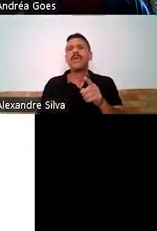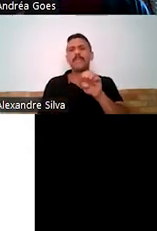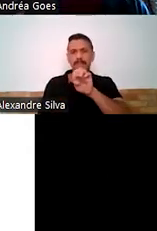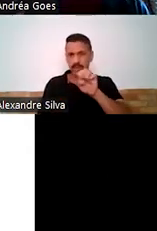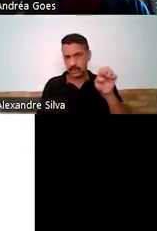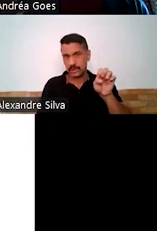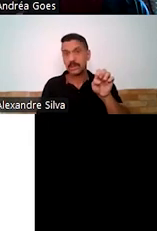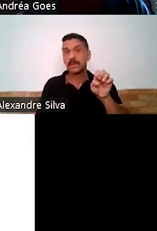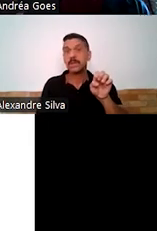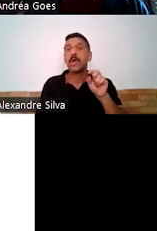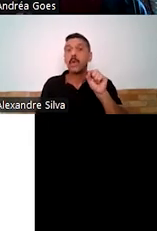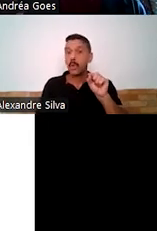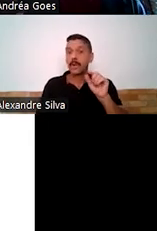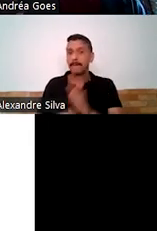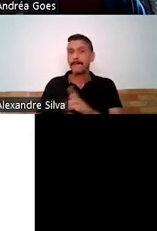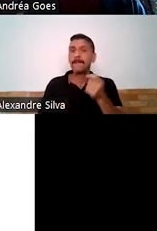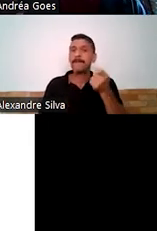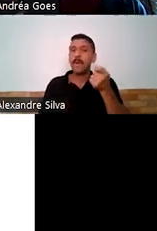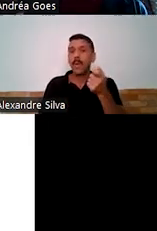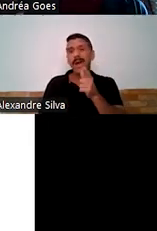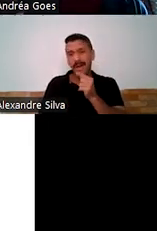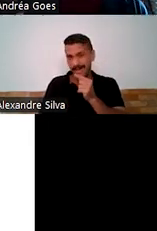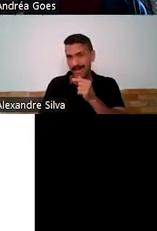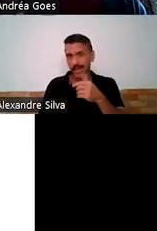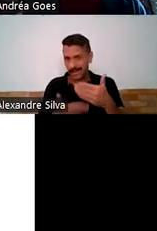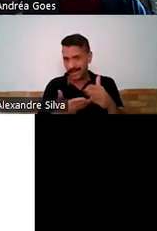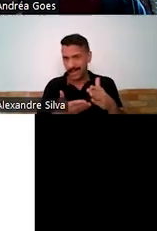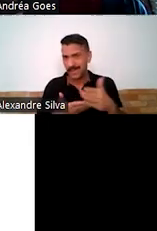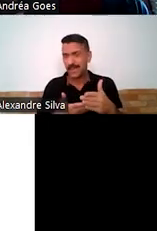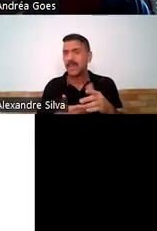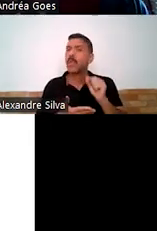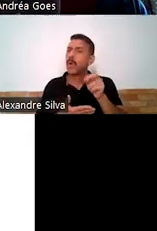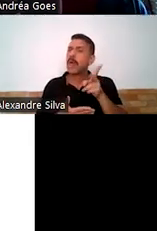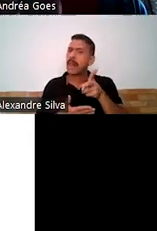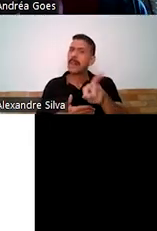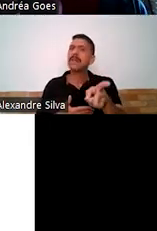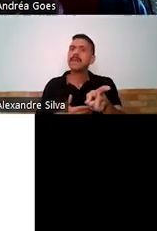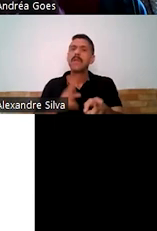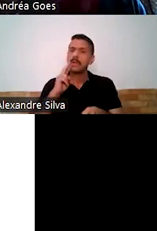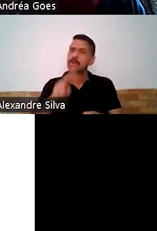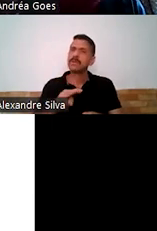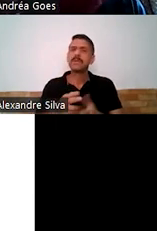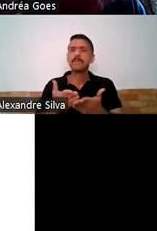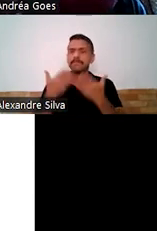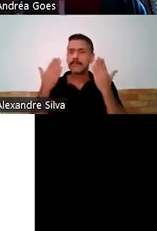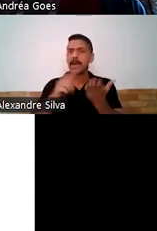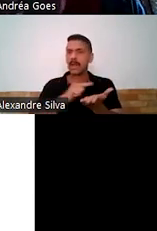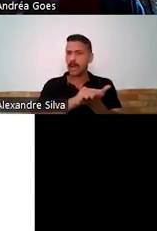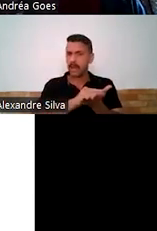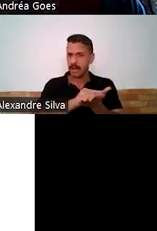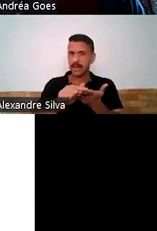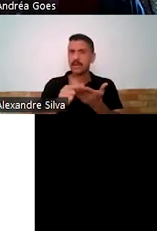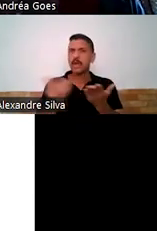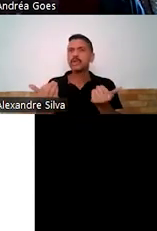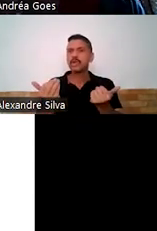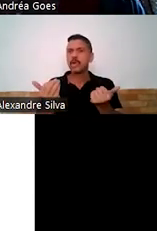wild type, a gente tem poucas moléculas de água para sair, portanto, ela permanece igual a gente, com o nosso rostinho, enquanto a gente é jovem,